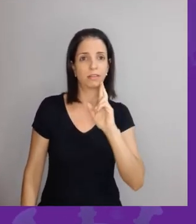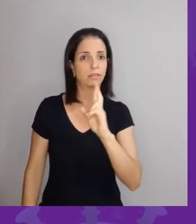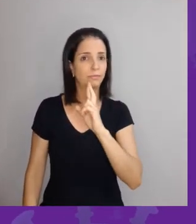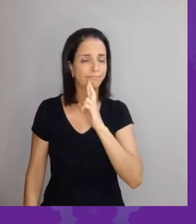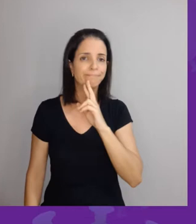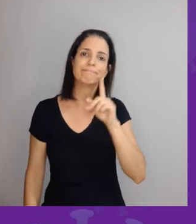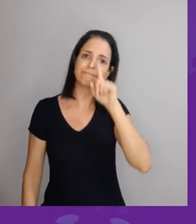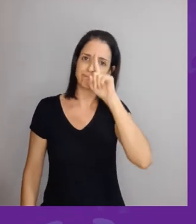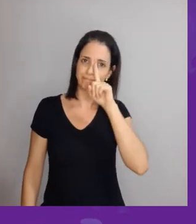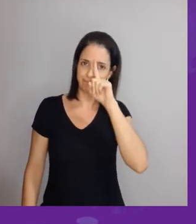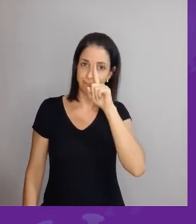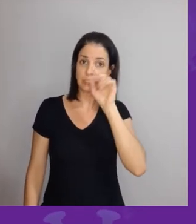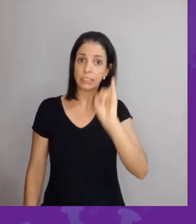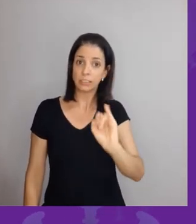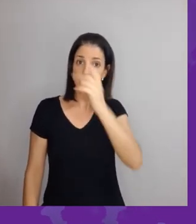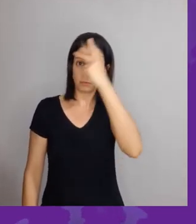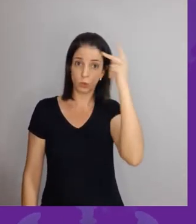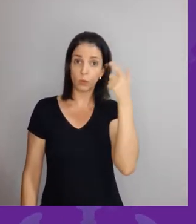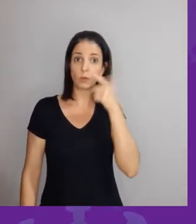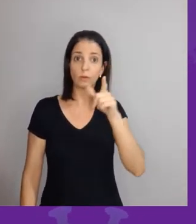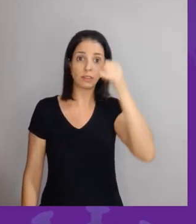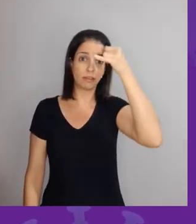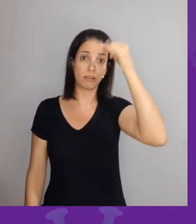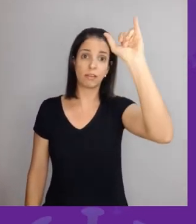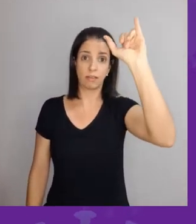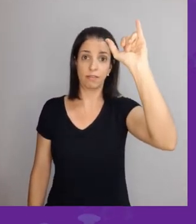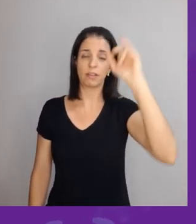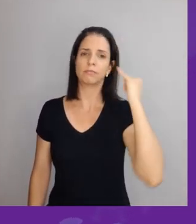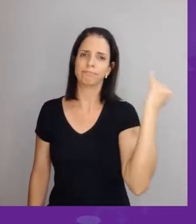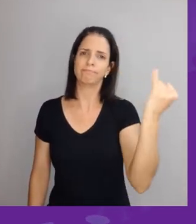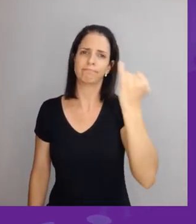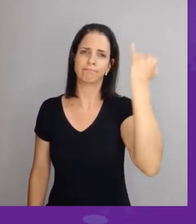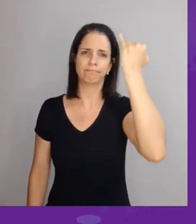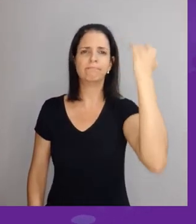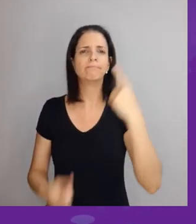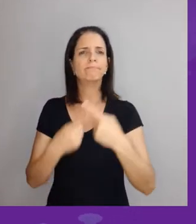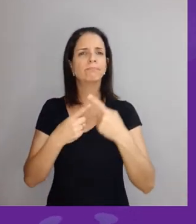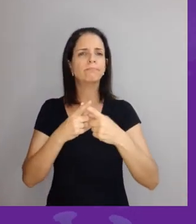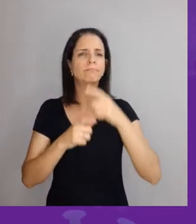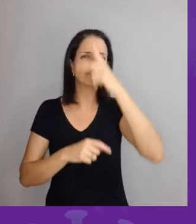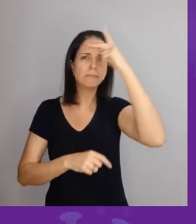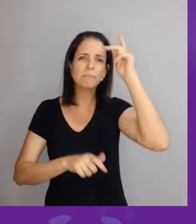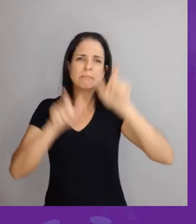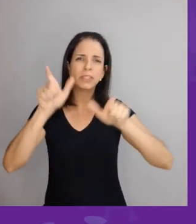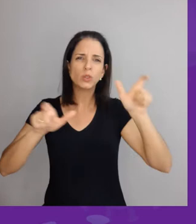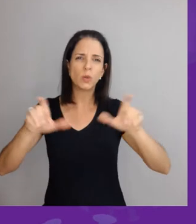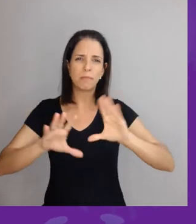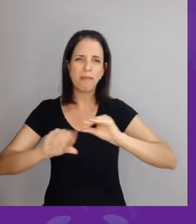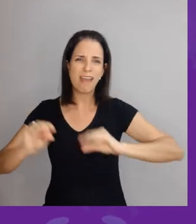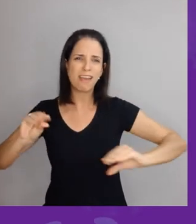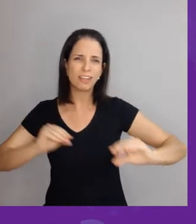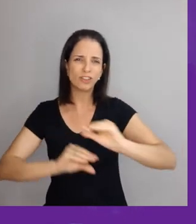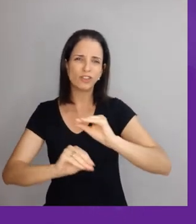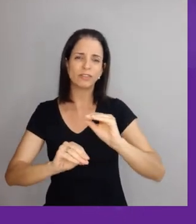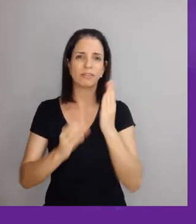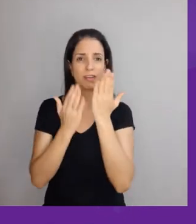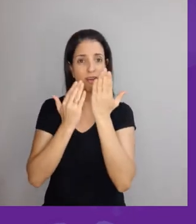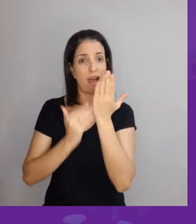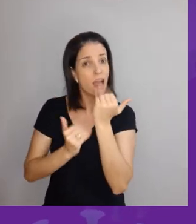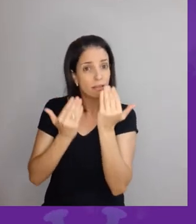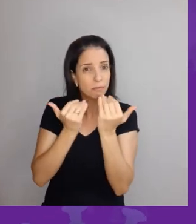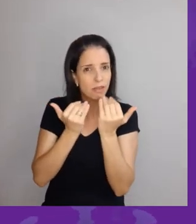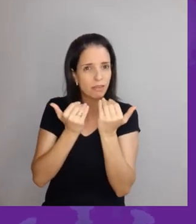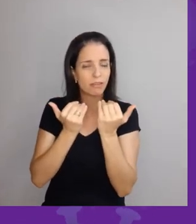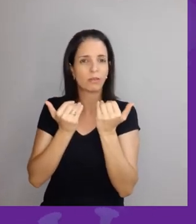pessoa puder evitar isso é muito importante porque são mais pessoas manipulando alimentos e outras coisas então